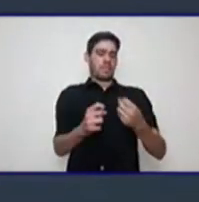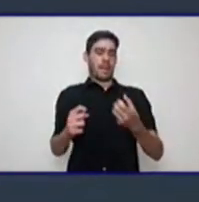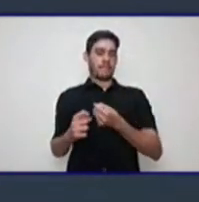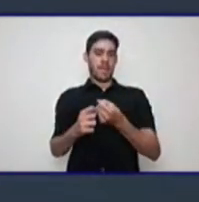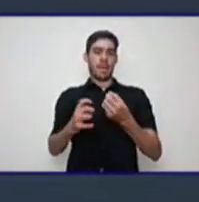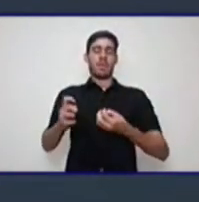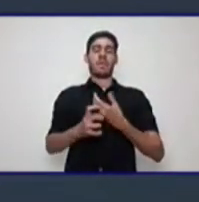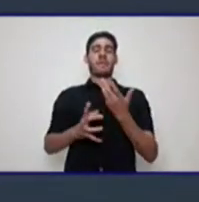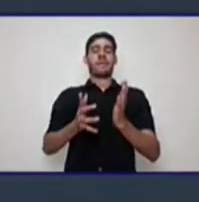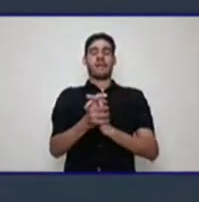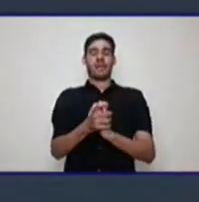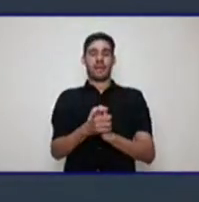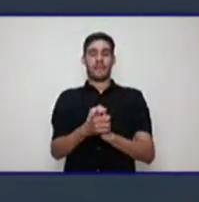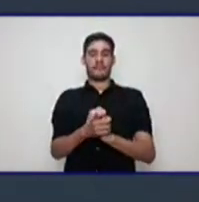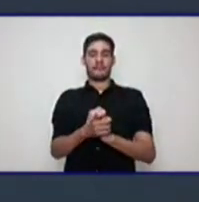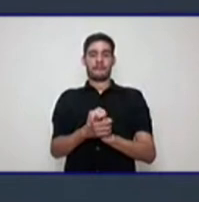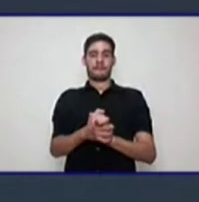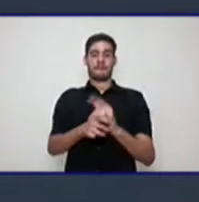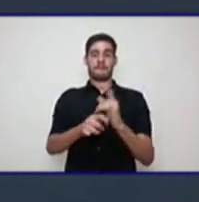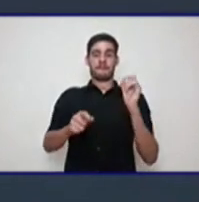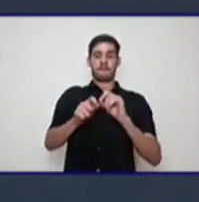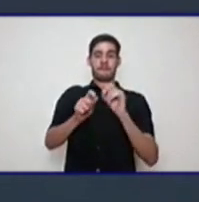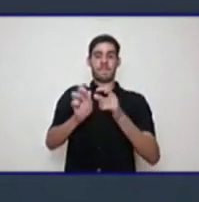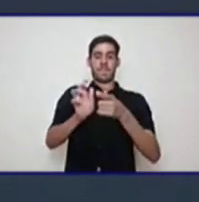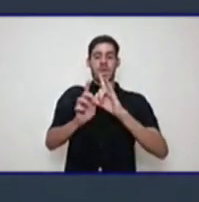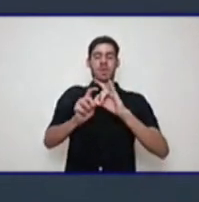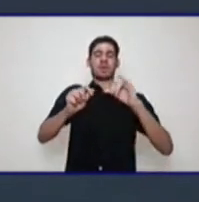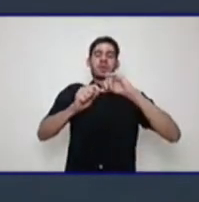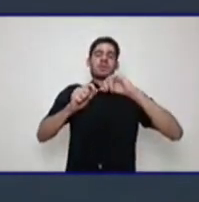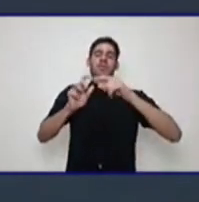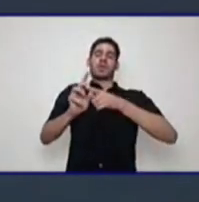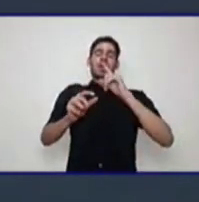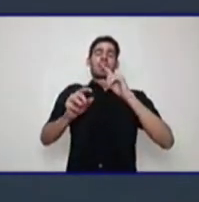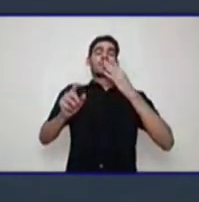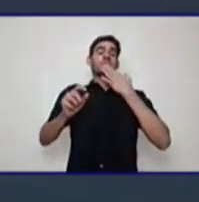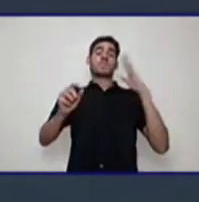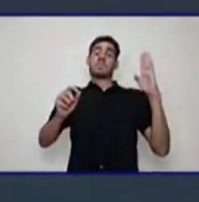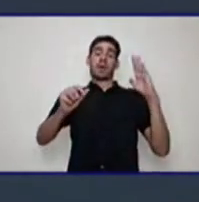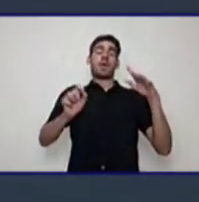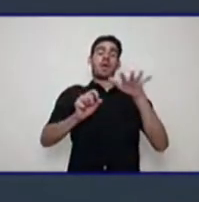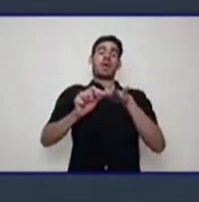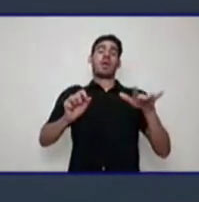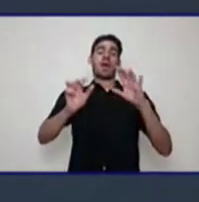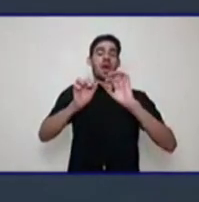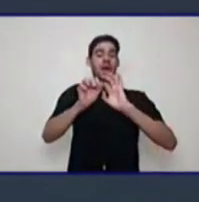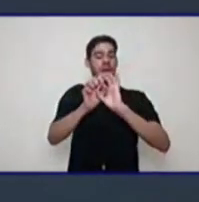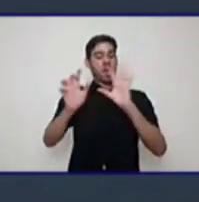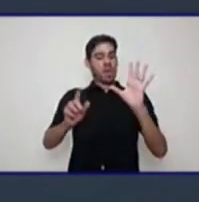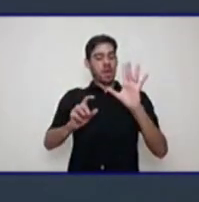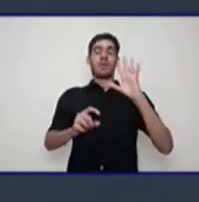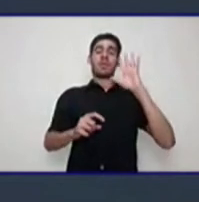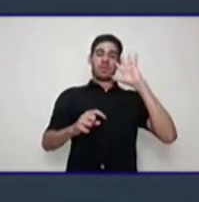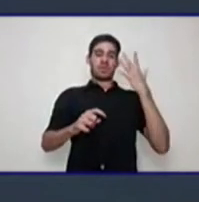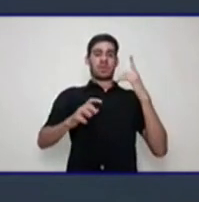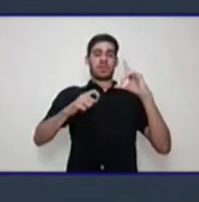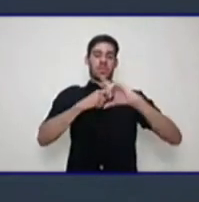os atos de pré-campanha e o campo de licitude que lhes é definido pelo